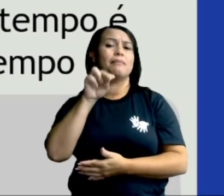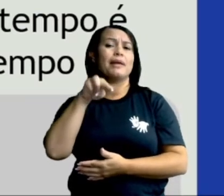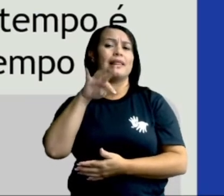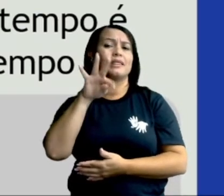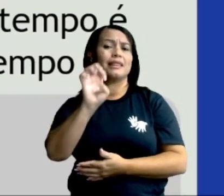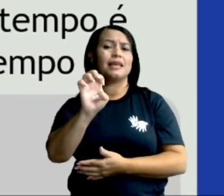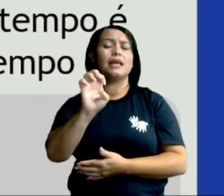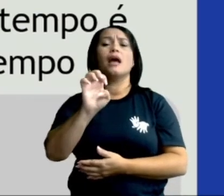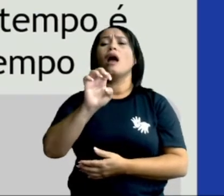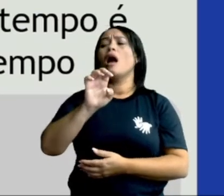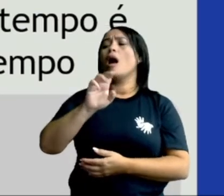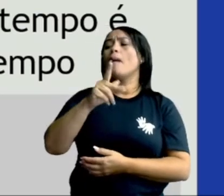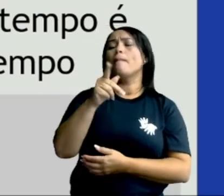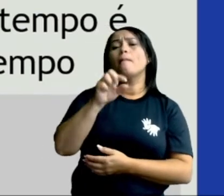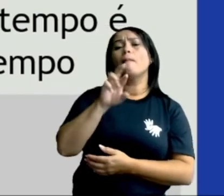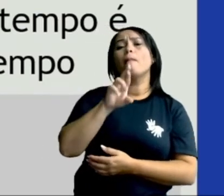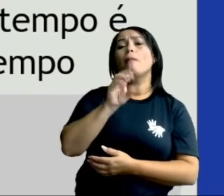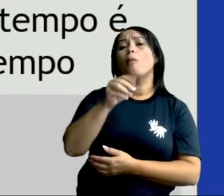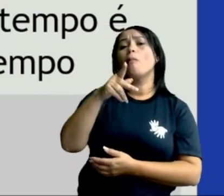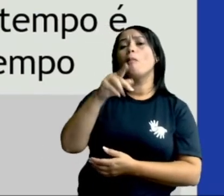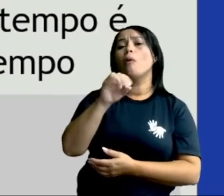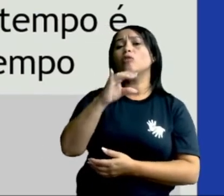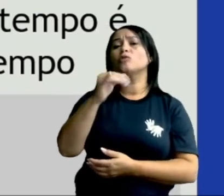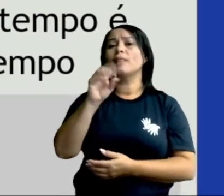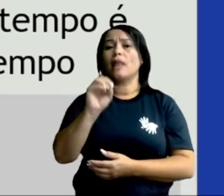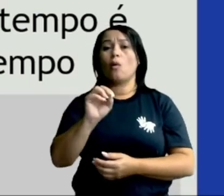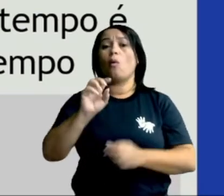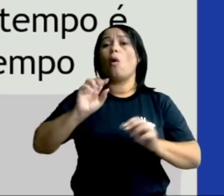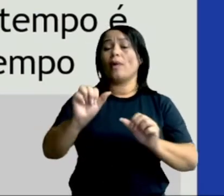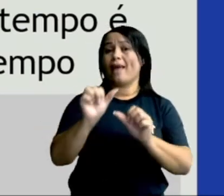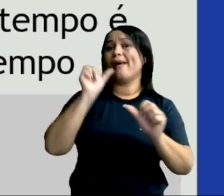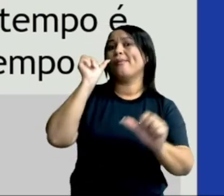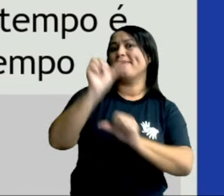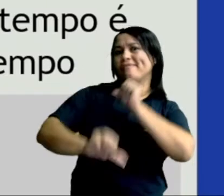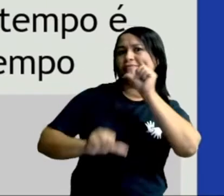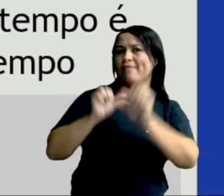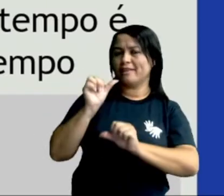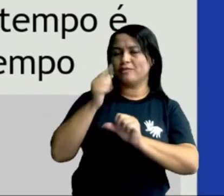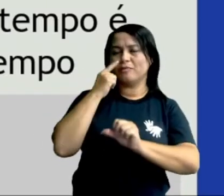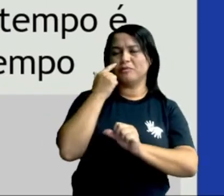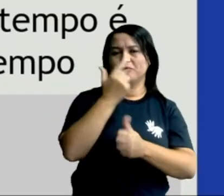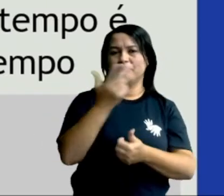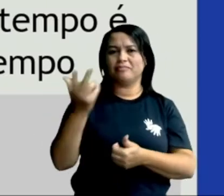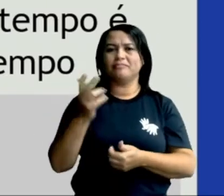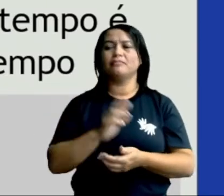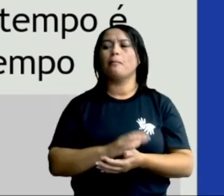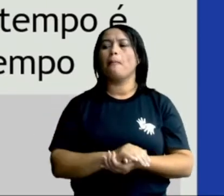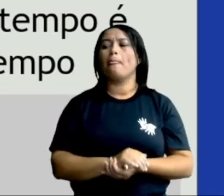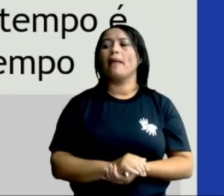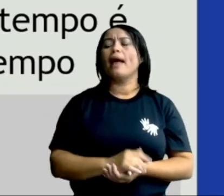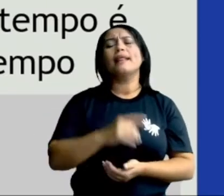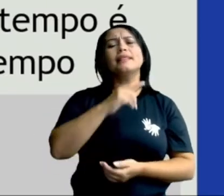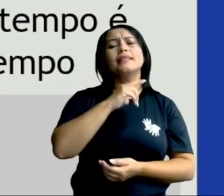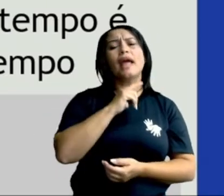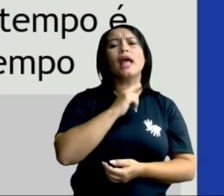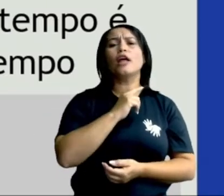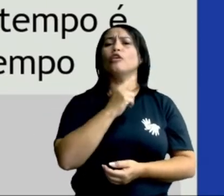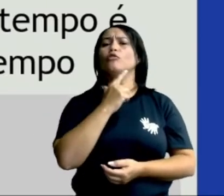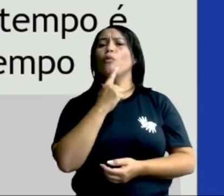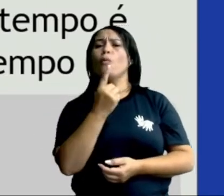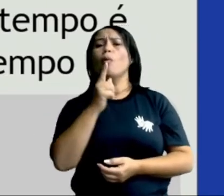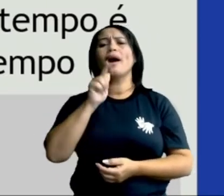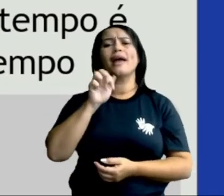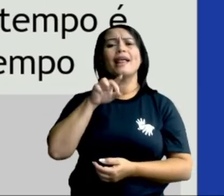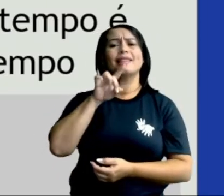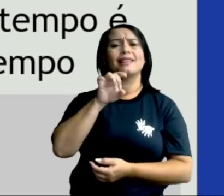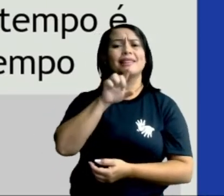estudar o inverso, tá certo? Vamos lá. Uma grandeza é